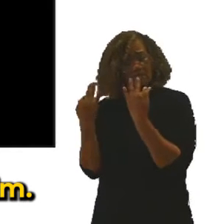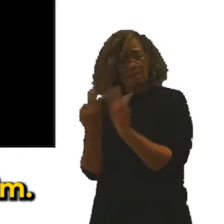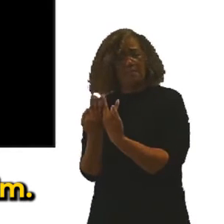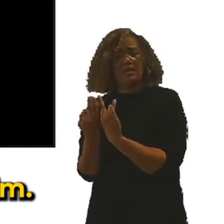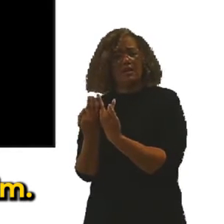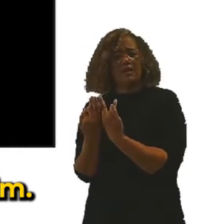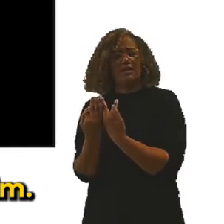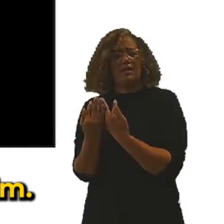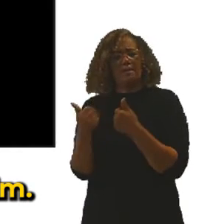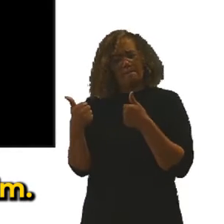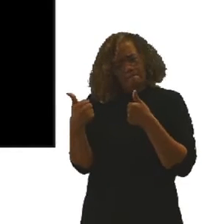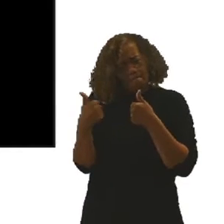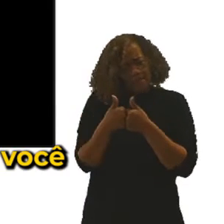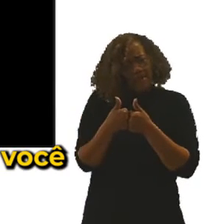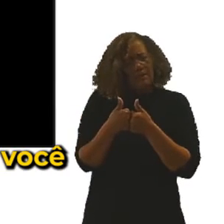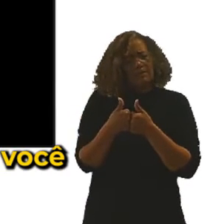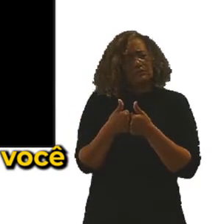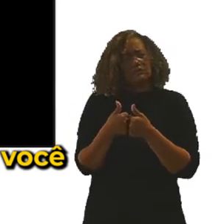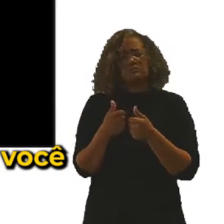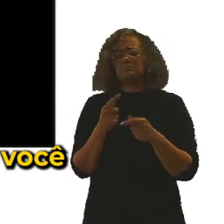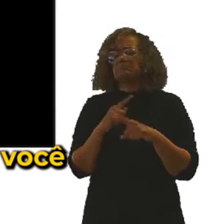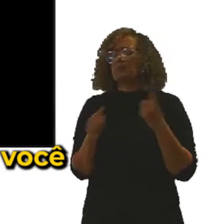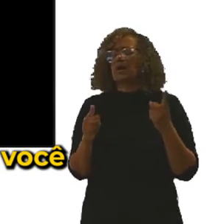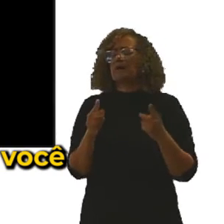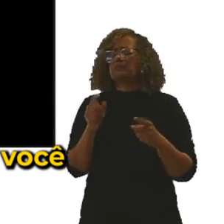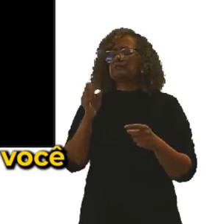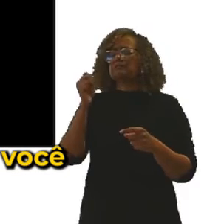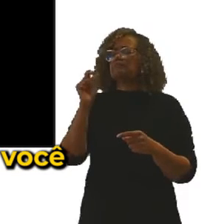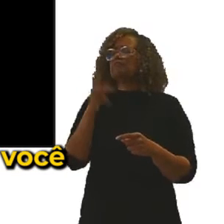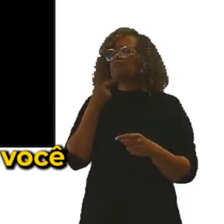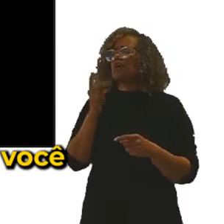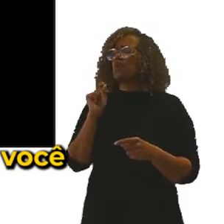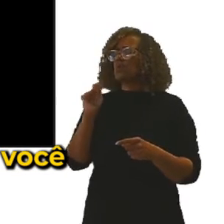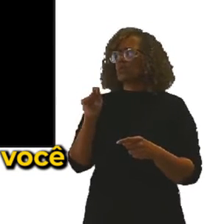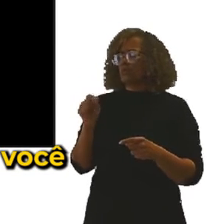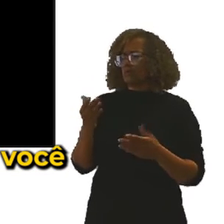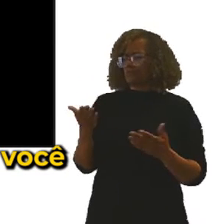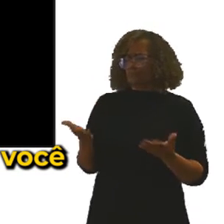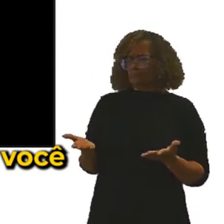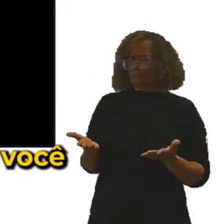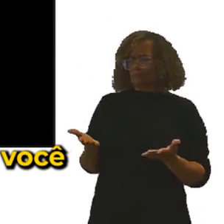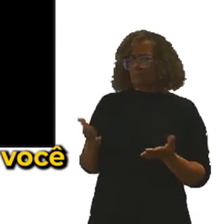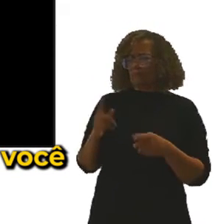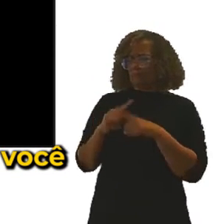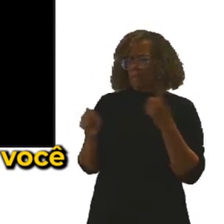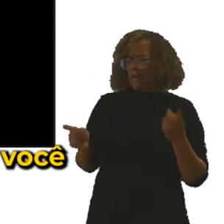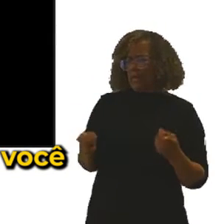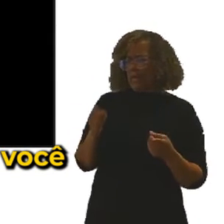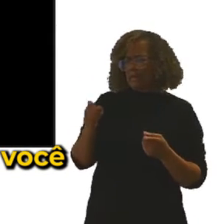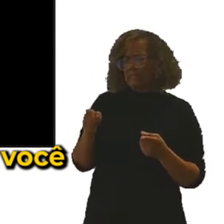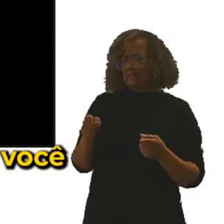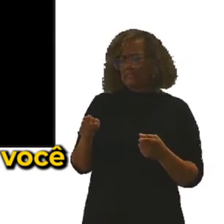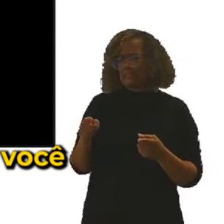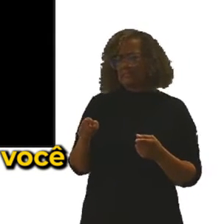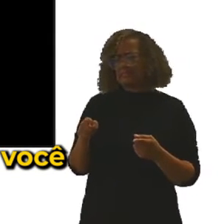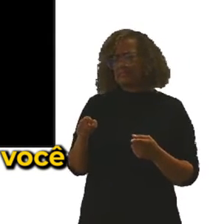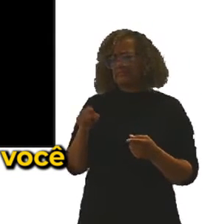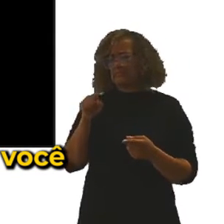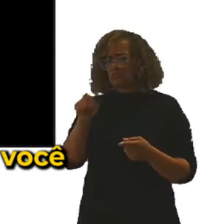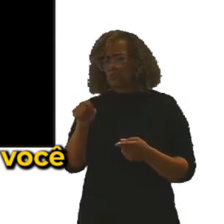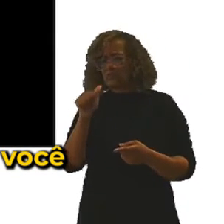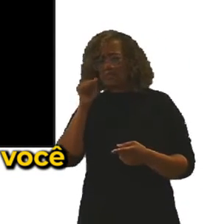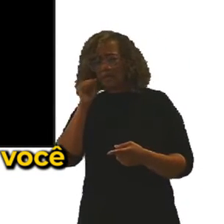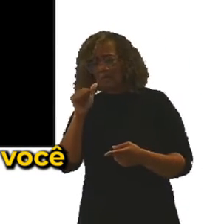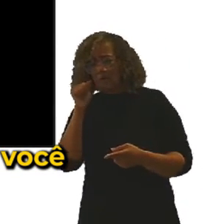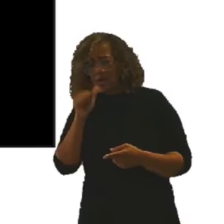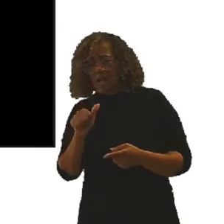afetivamente muito próxima, disse assim, mas essa pauta, ela é inservível para você